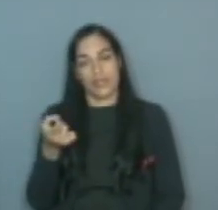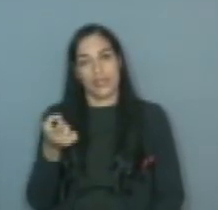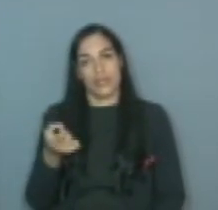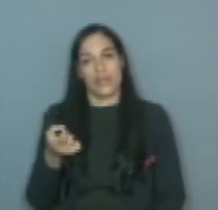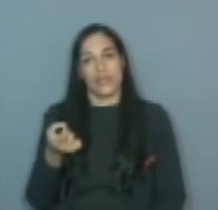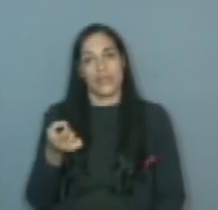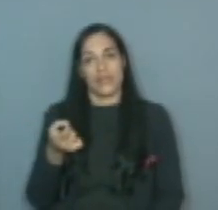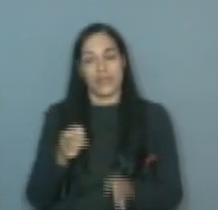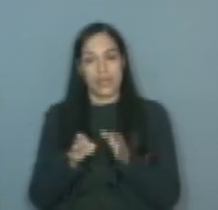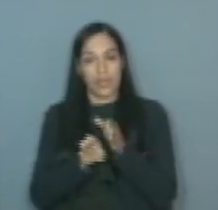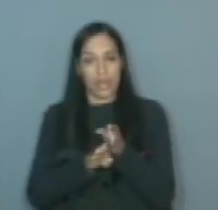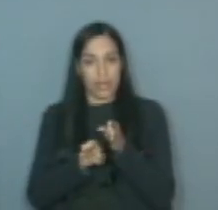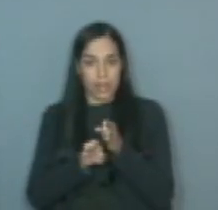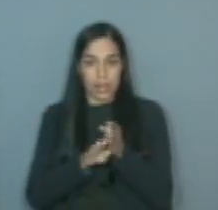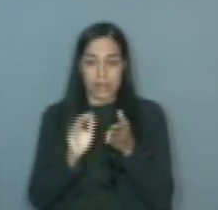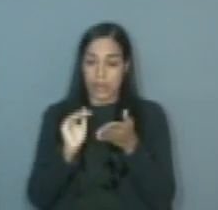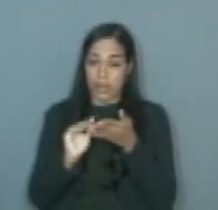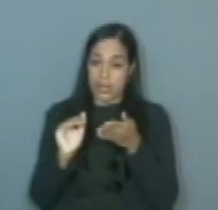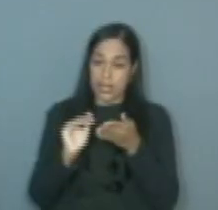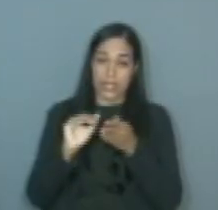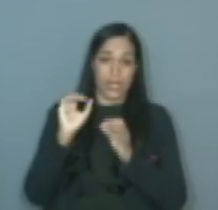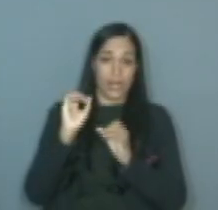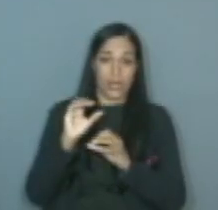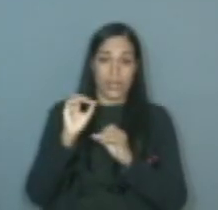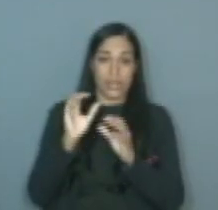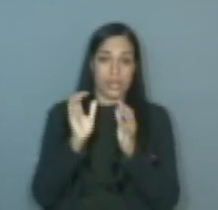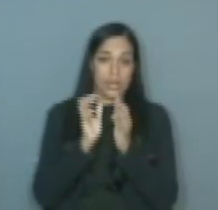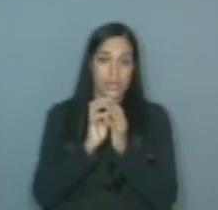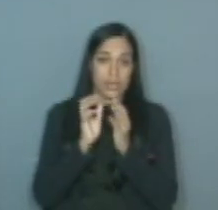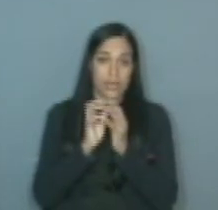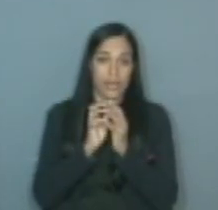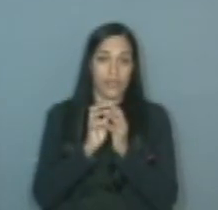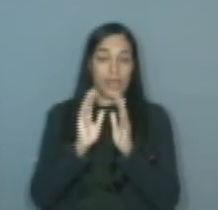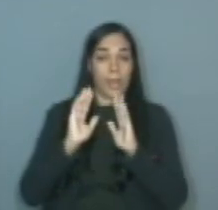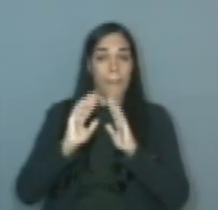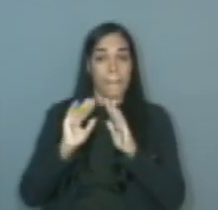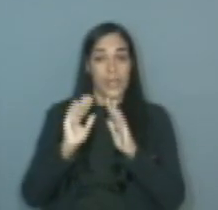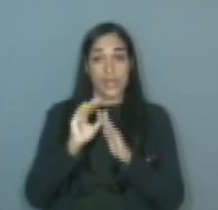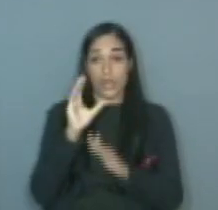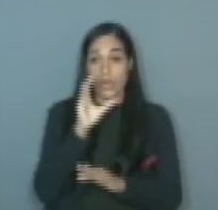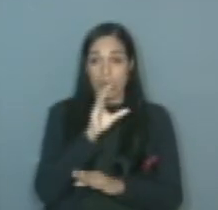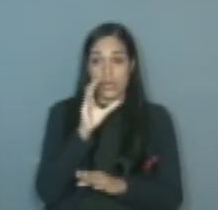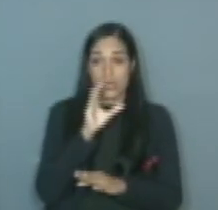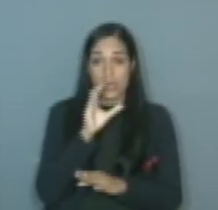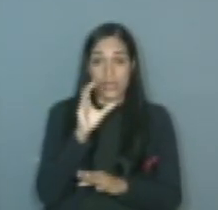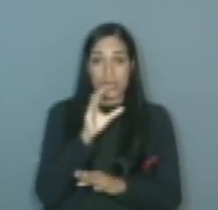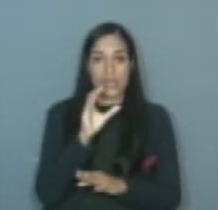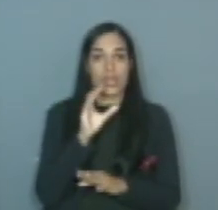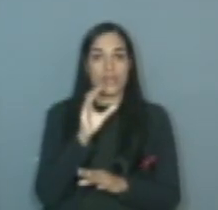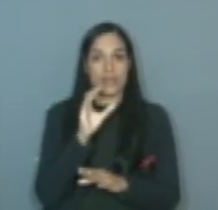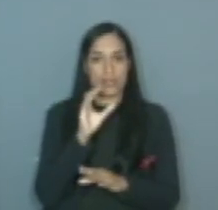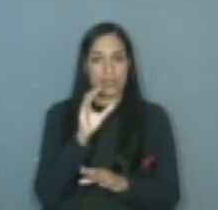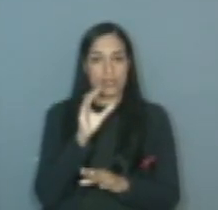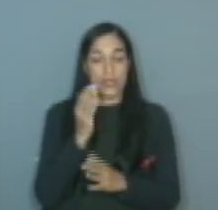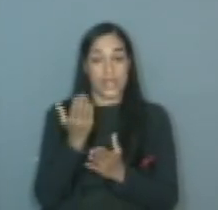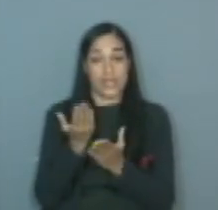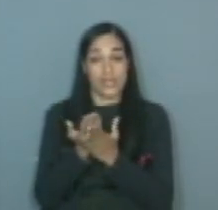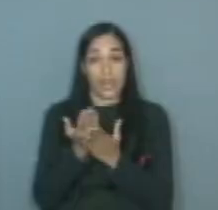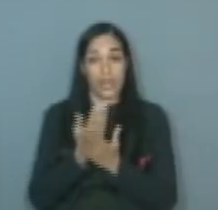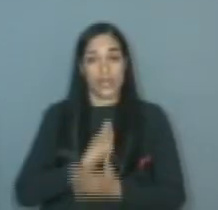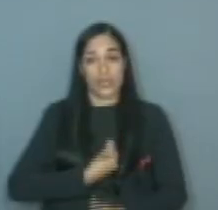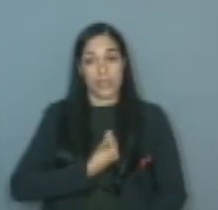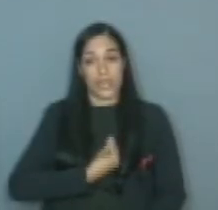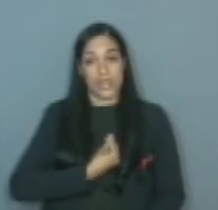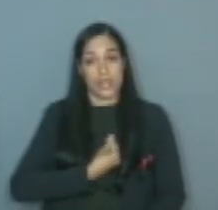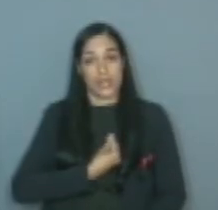Eu faço uma indicação à Secretaria de Educação do Recife, solicitando providências urgentes para a retomada das aulas